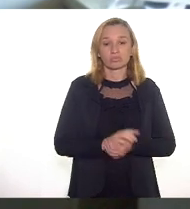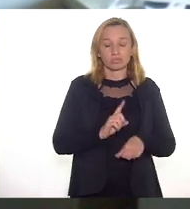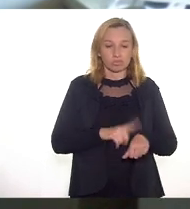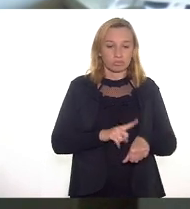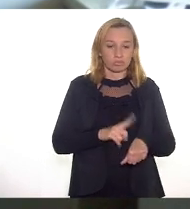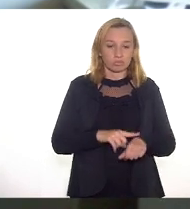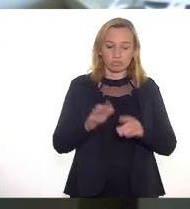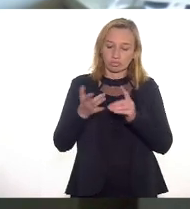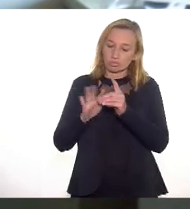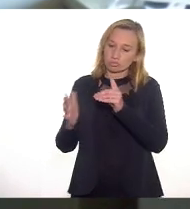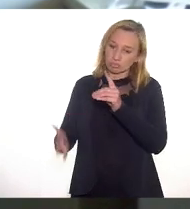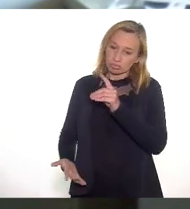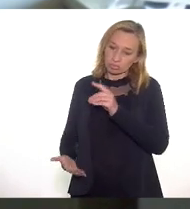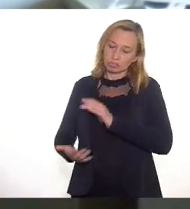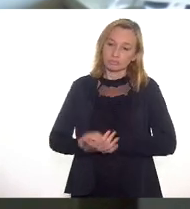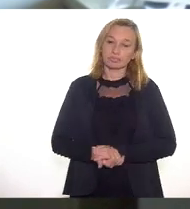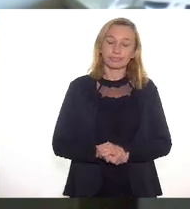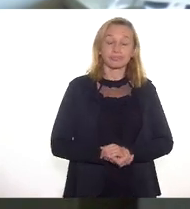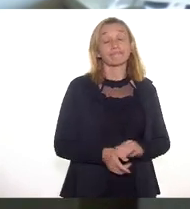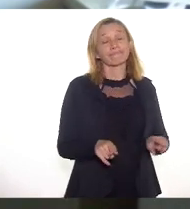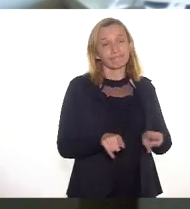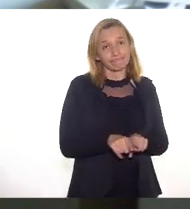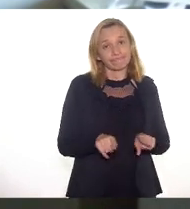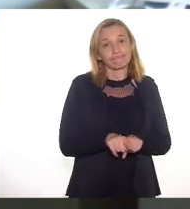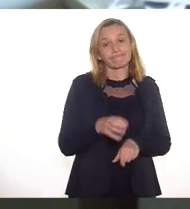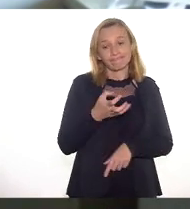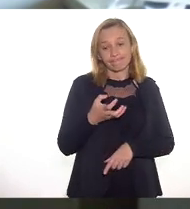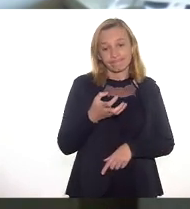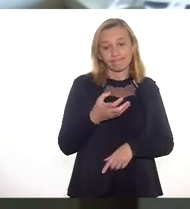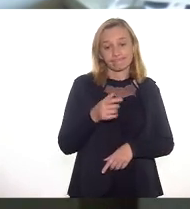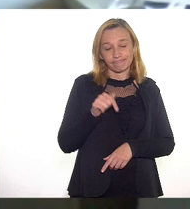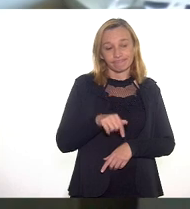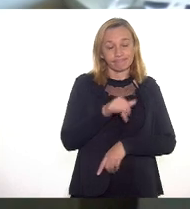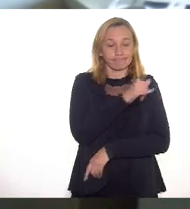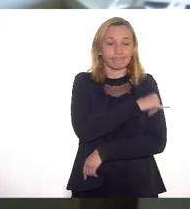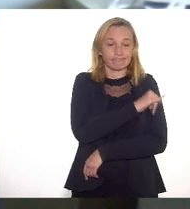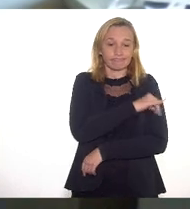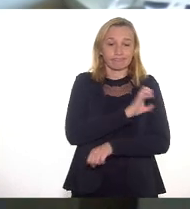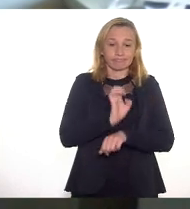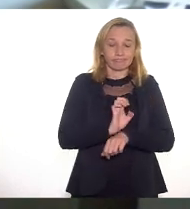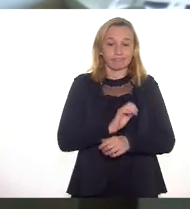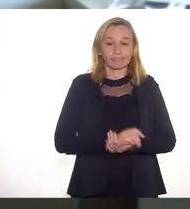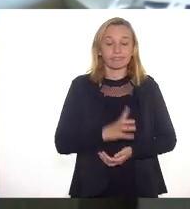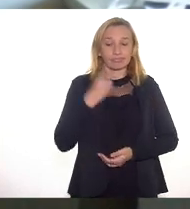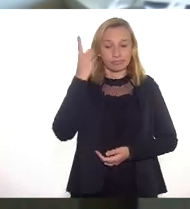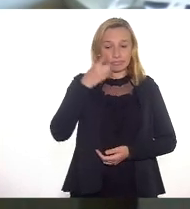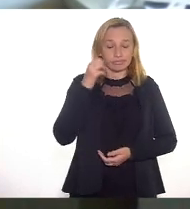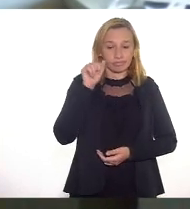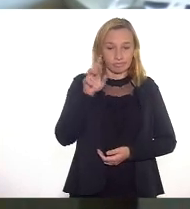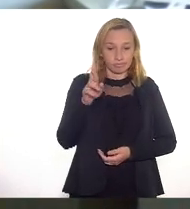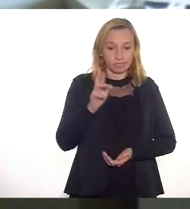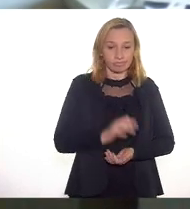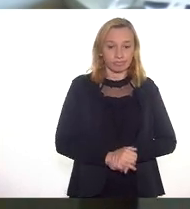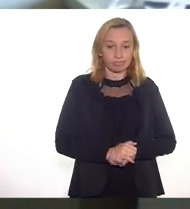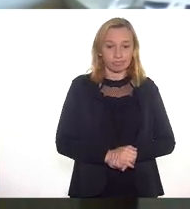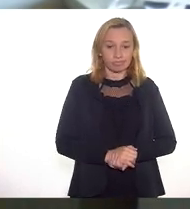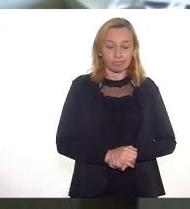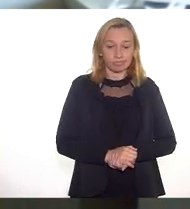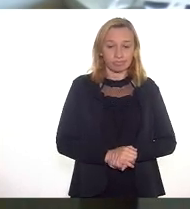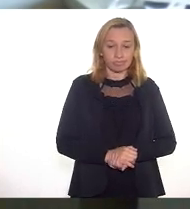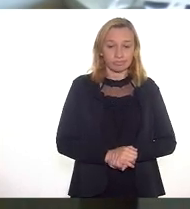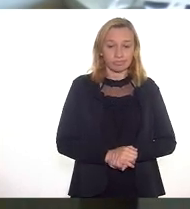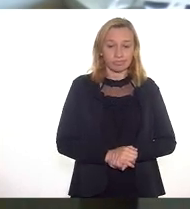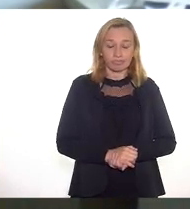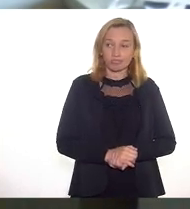minhas homenagens, eu também queria fazer aqui no estado do Rio de Janeiro, deputado Eliomar Coelho, uma análise